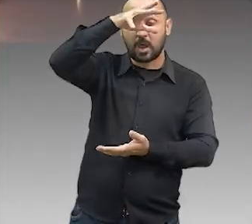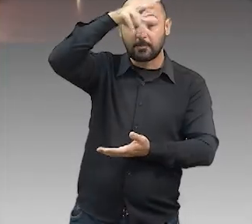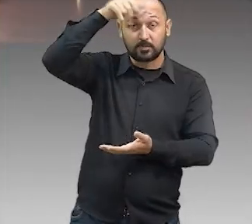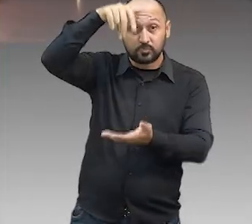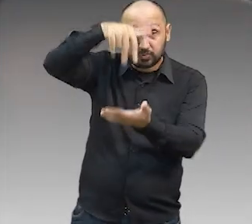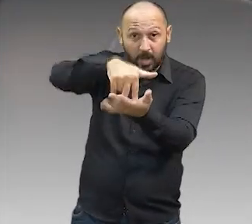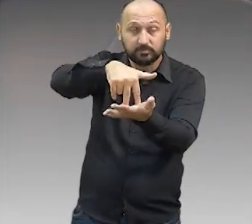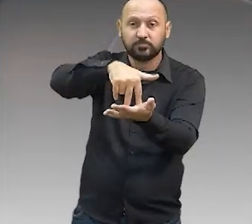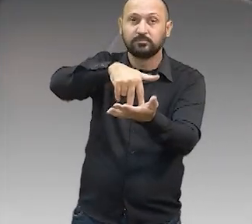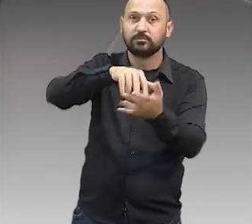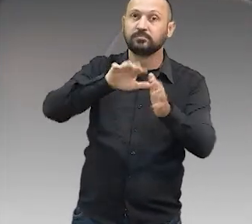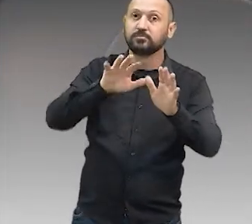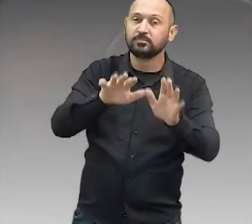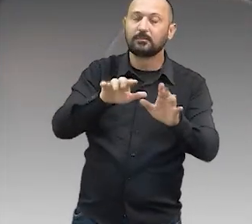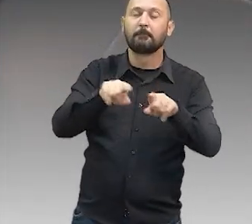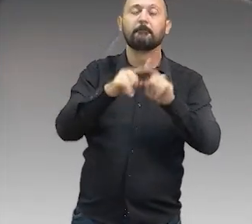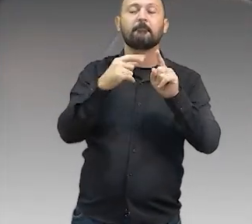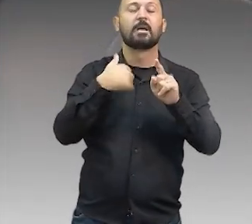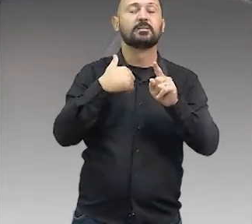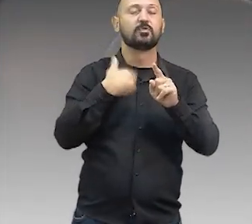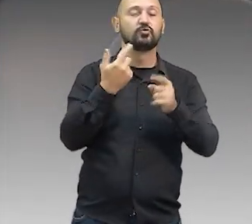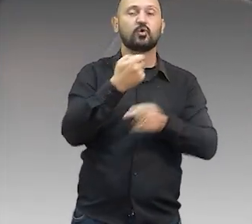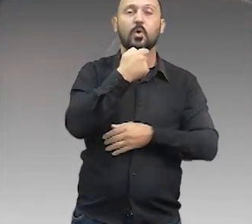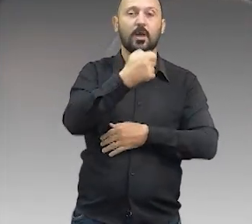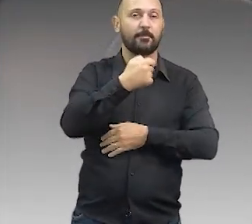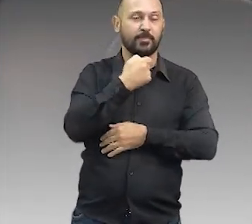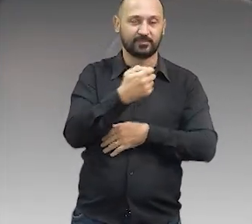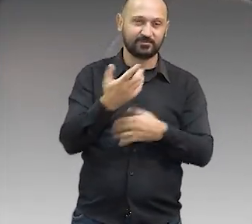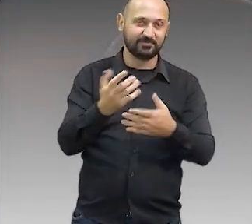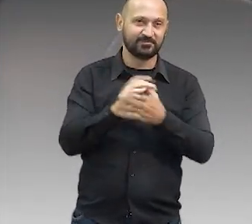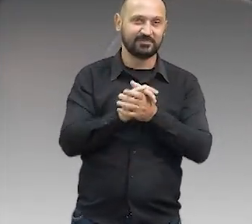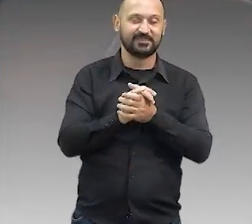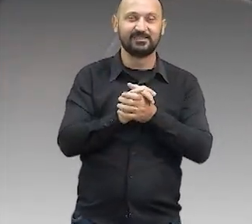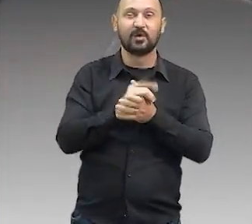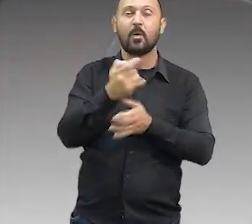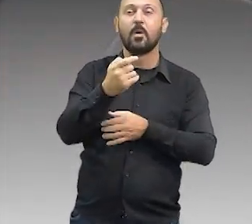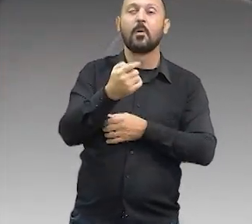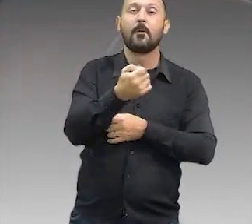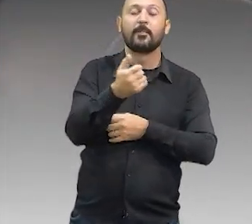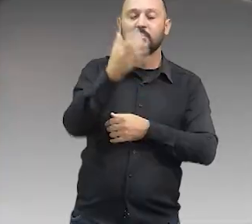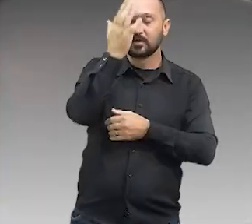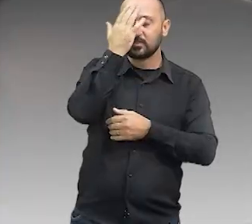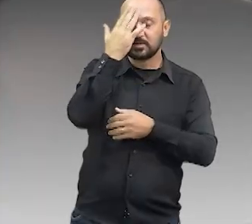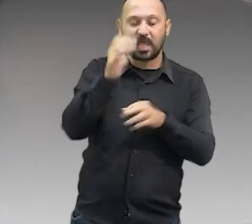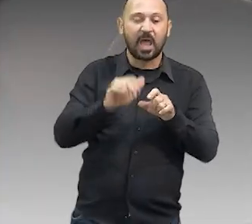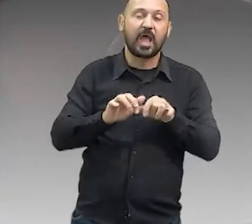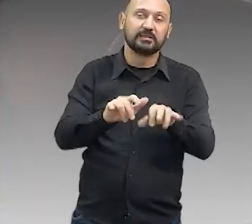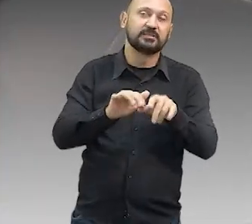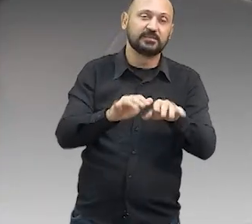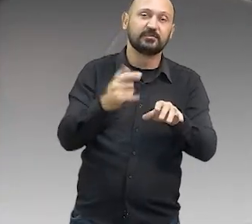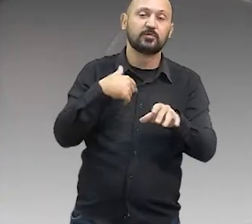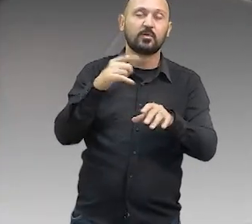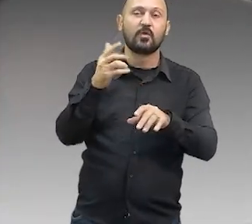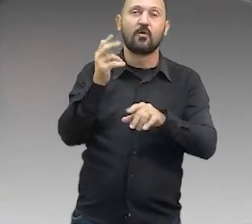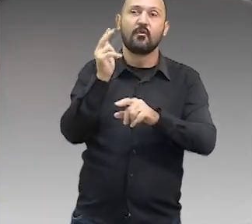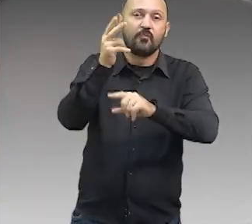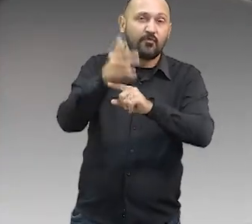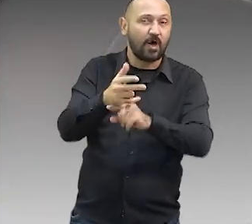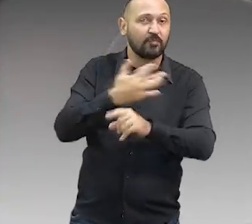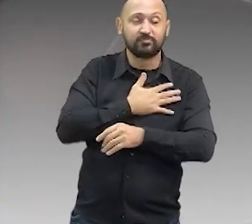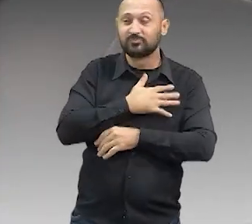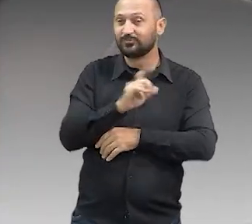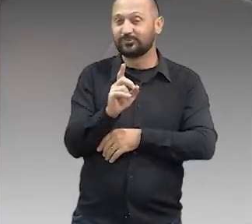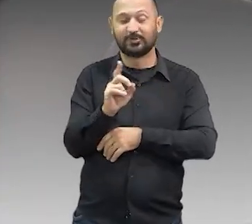personalidade, mas eu sou um repórter, eu não sei, o pouco que eu sei é escrever. Eu não sou de vídeo,